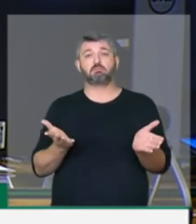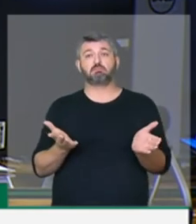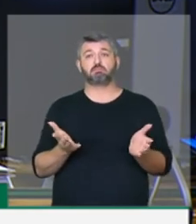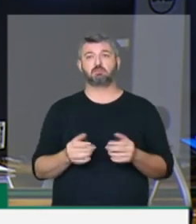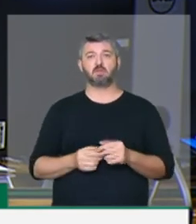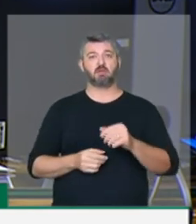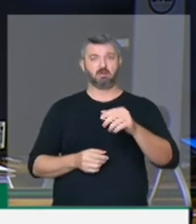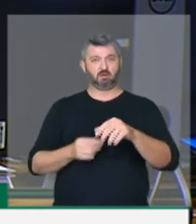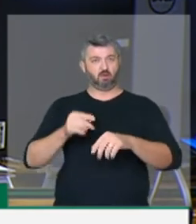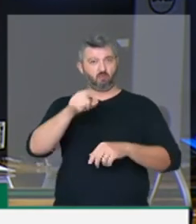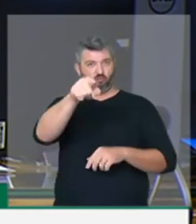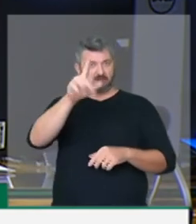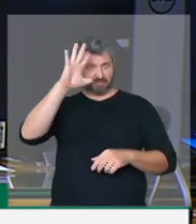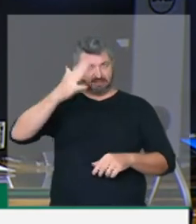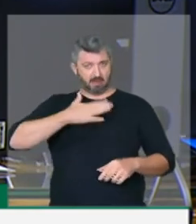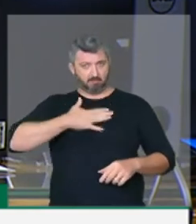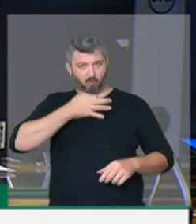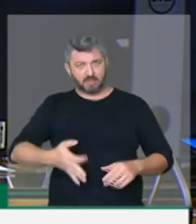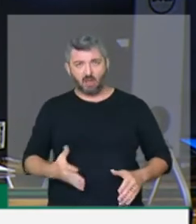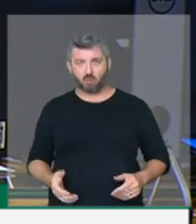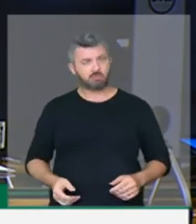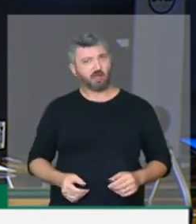não pode decidir a minha posição por mim.